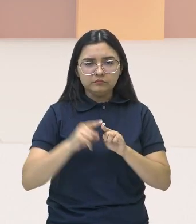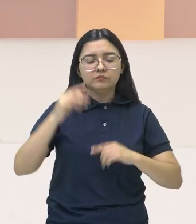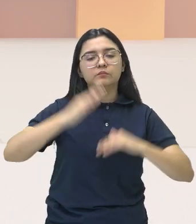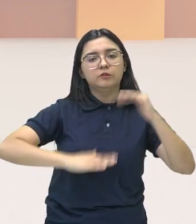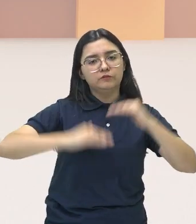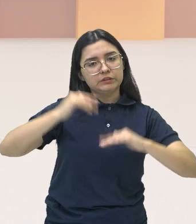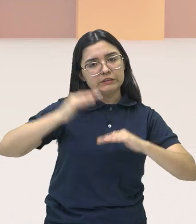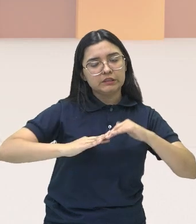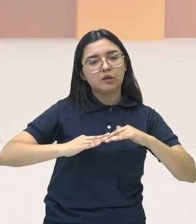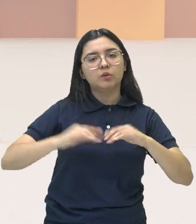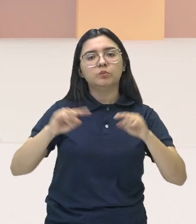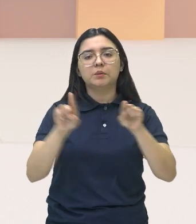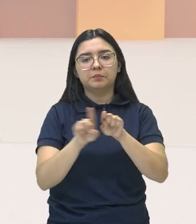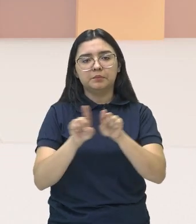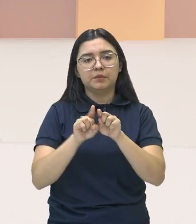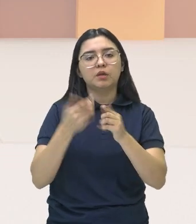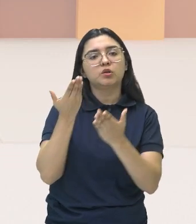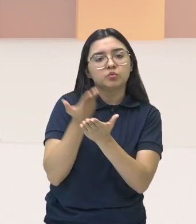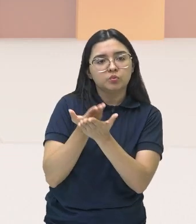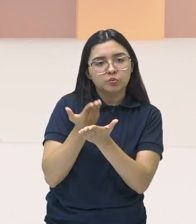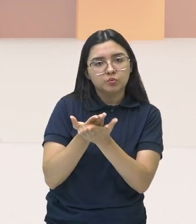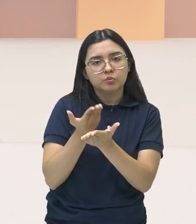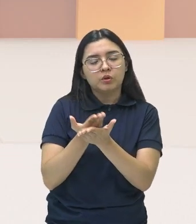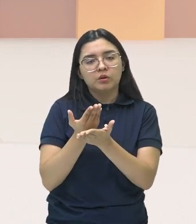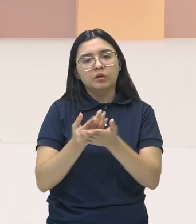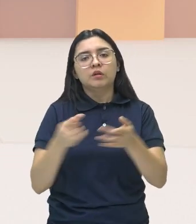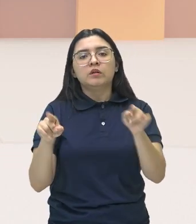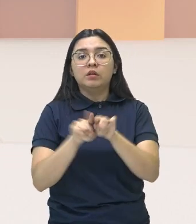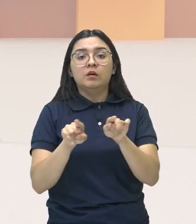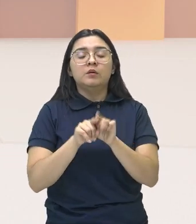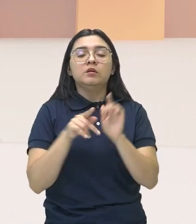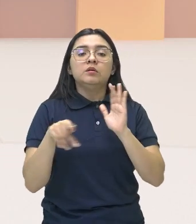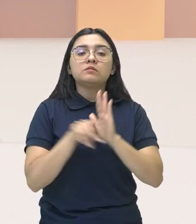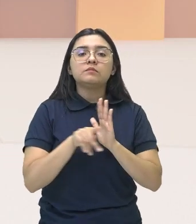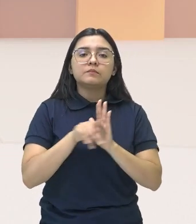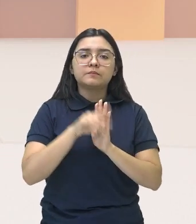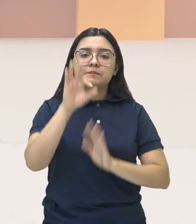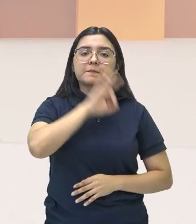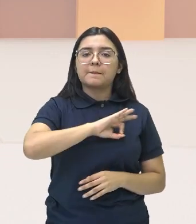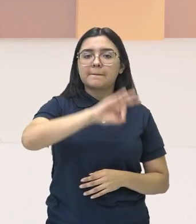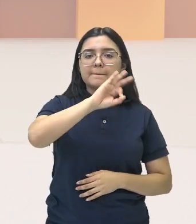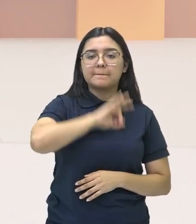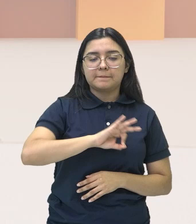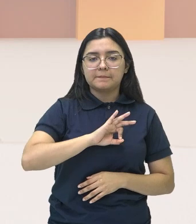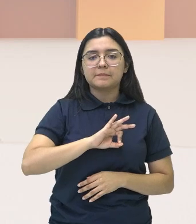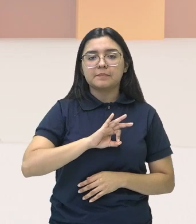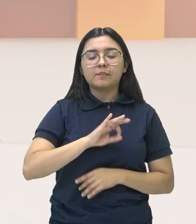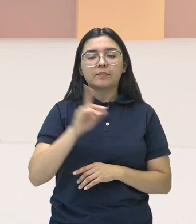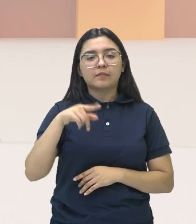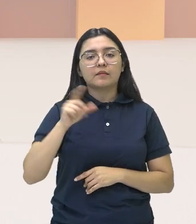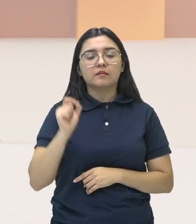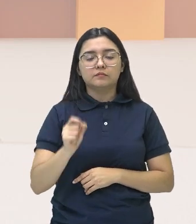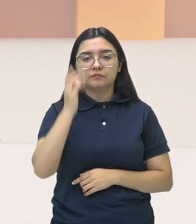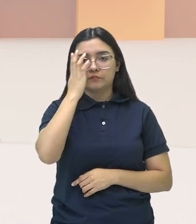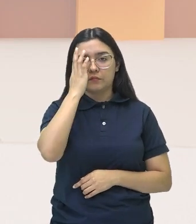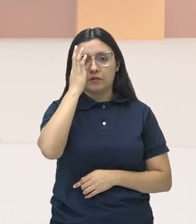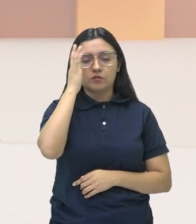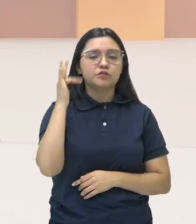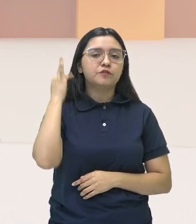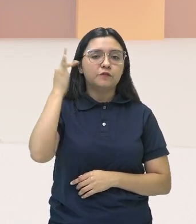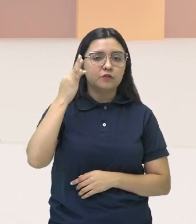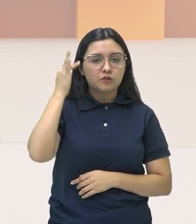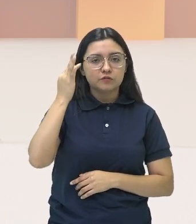profissão, com seus estudos, né, e com seus salários, que é outro ponto também que os filósofos,